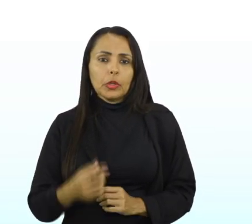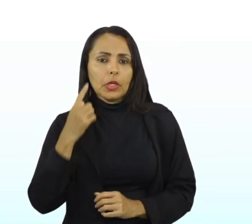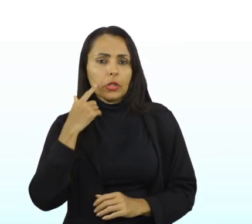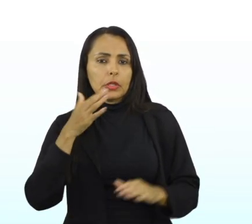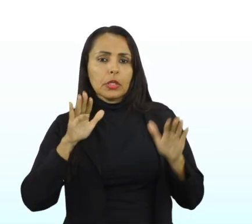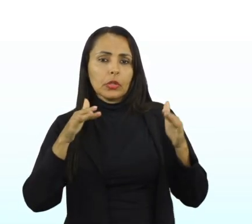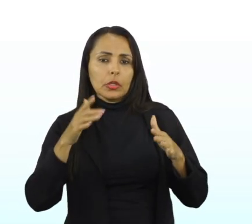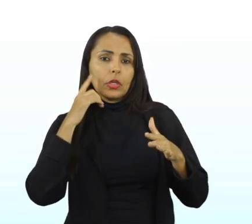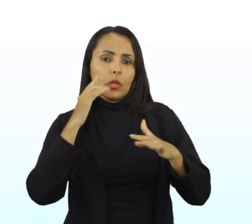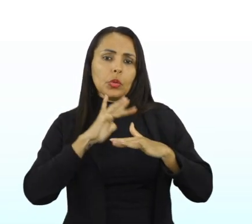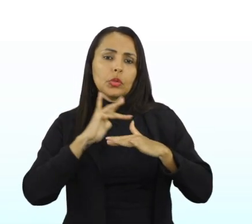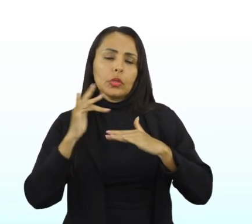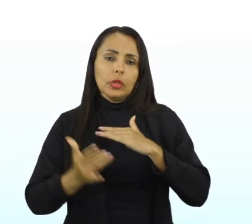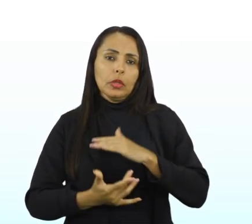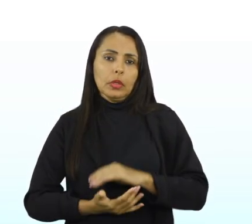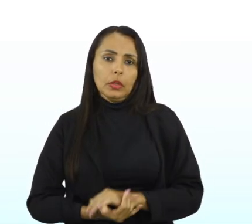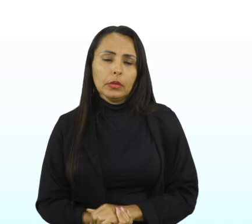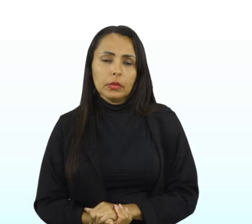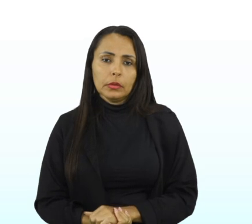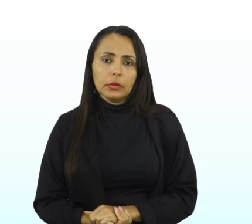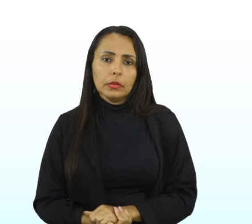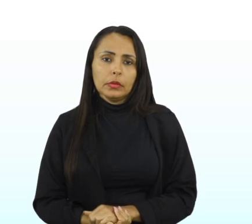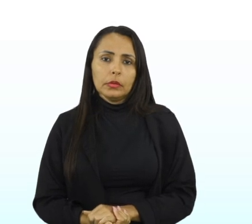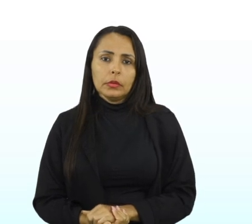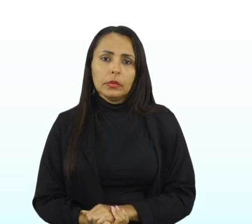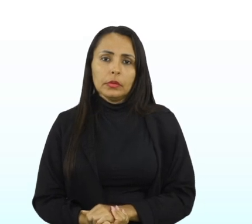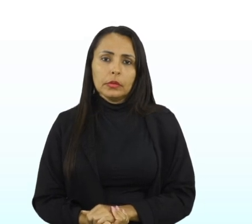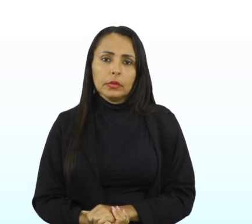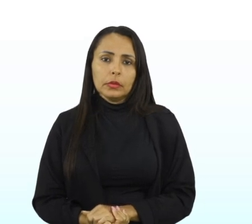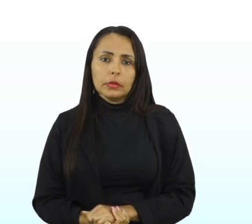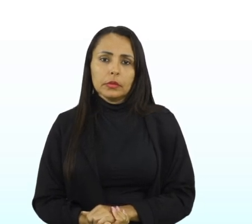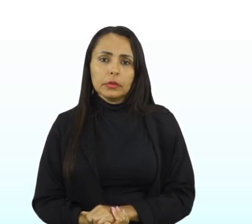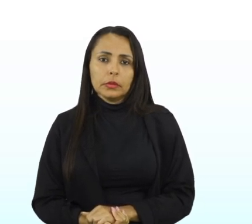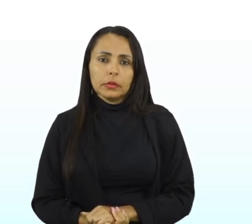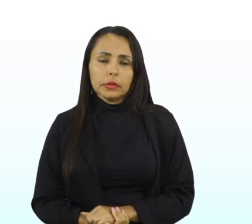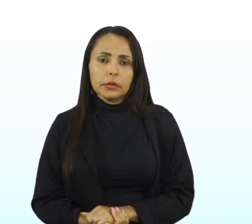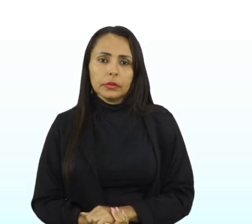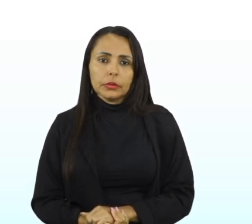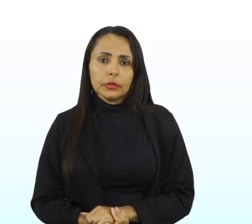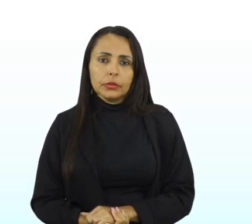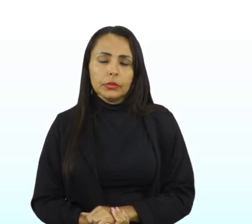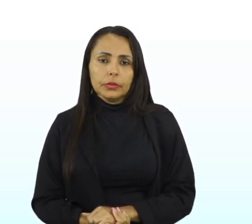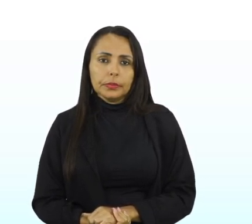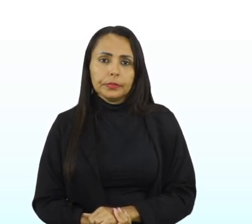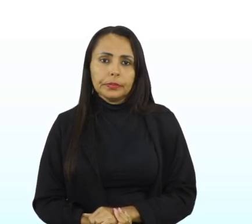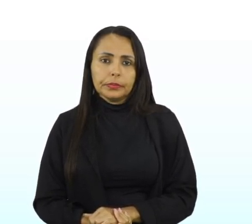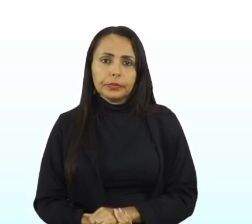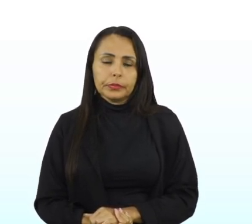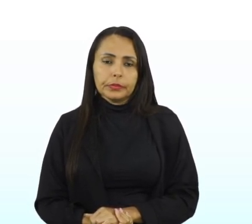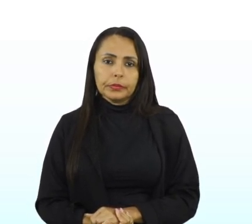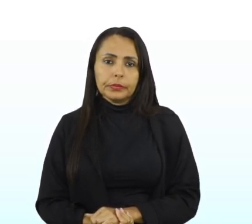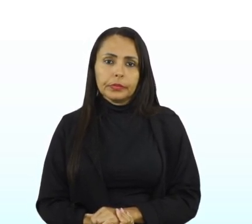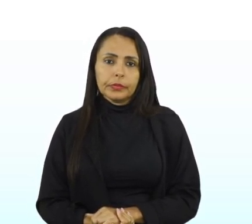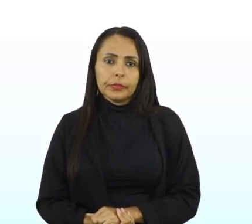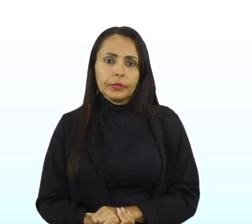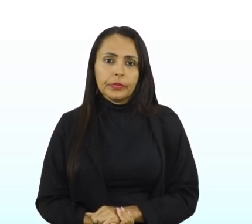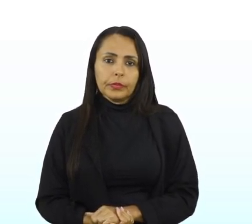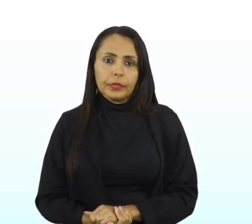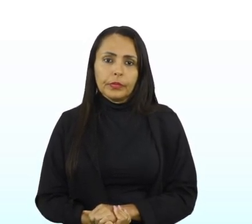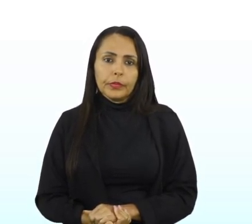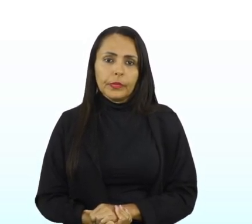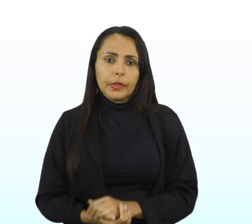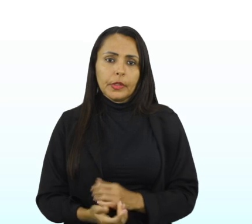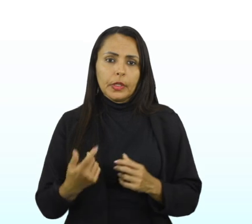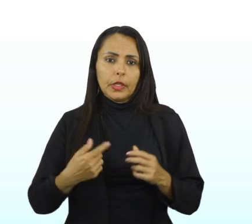Postagem dirigida aos seus seguidores de rede social. Vamos lá, olha o texto aí. Dá uma olhada lá ali, ó.